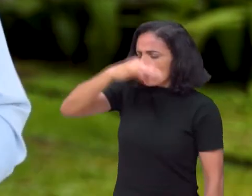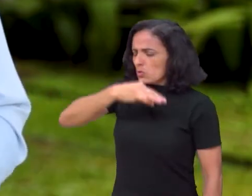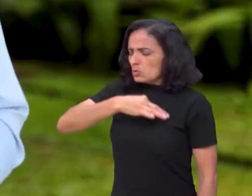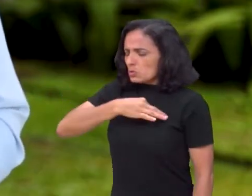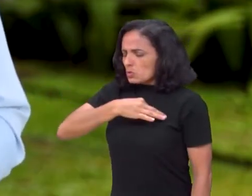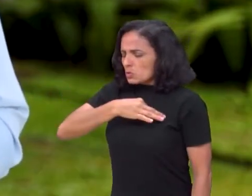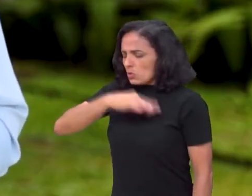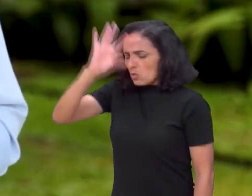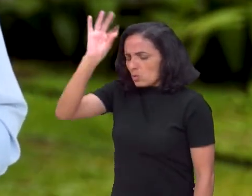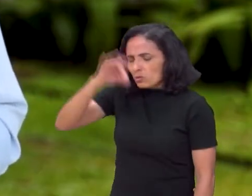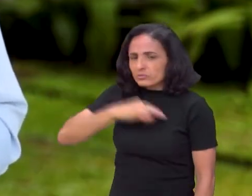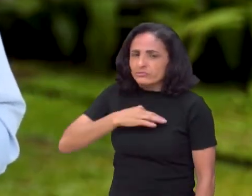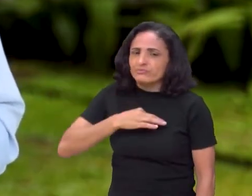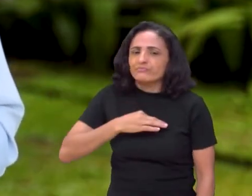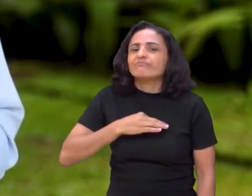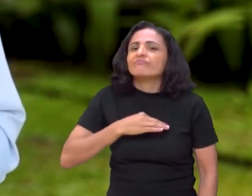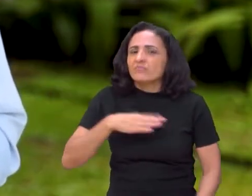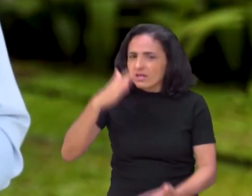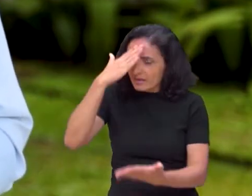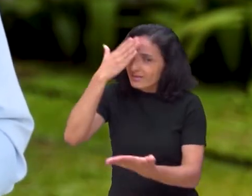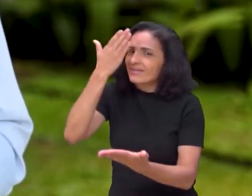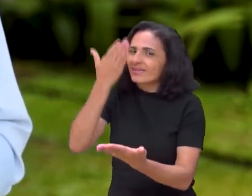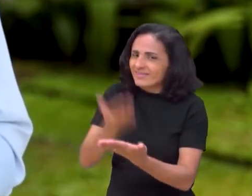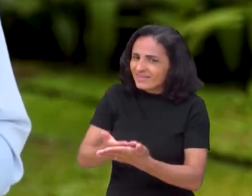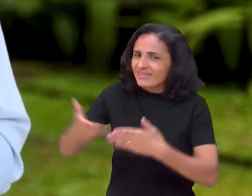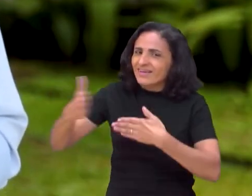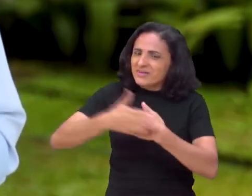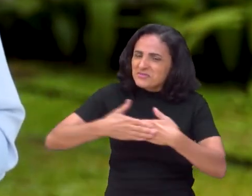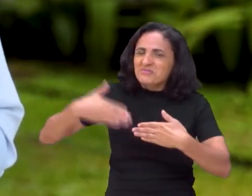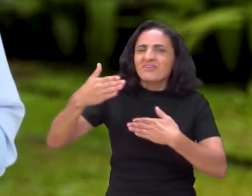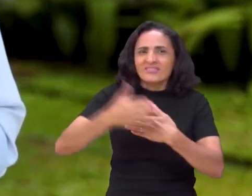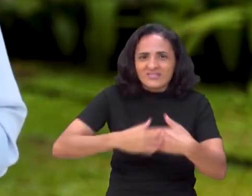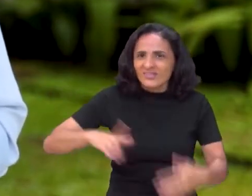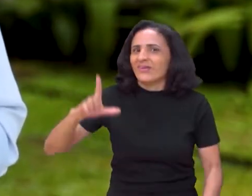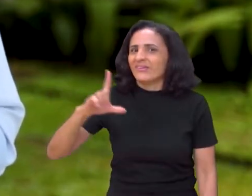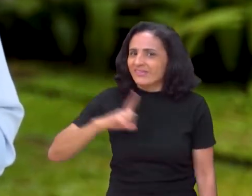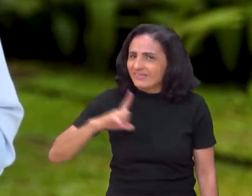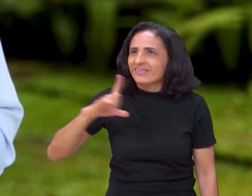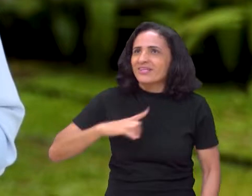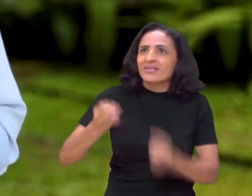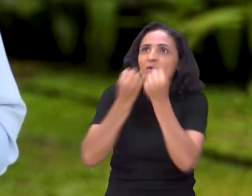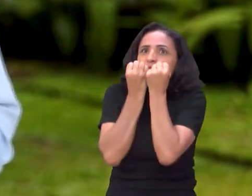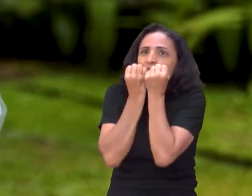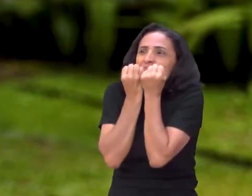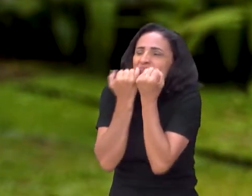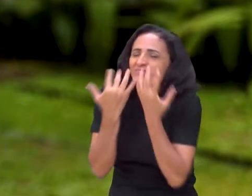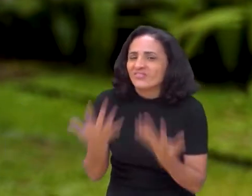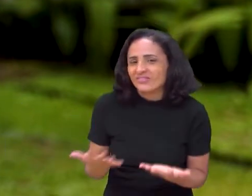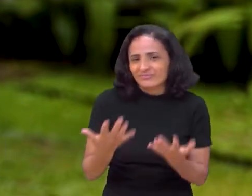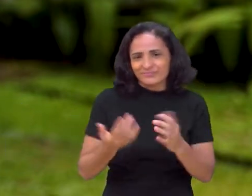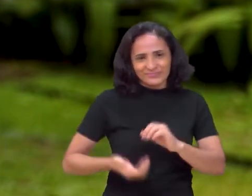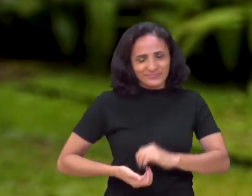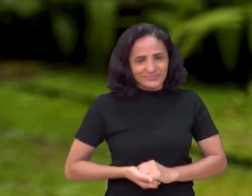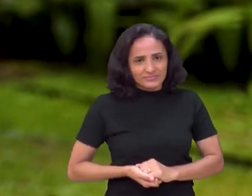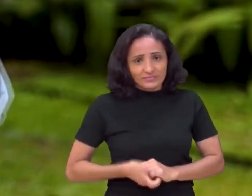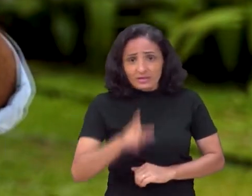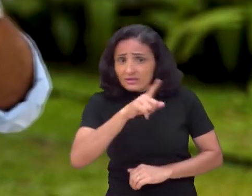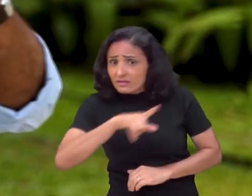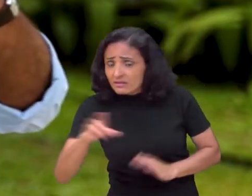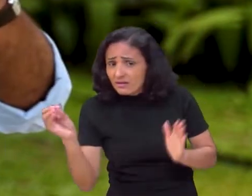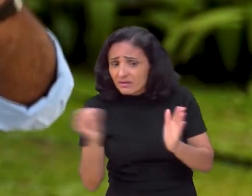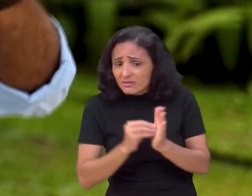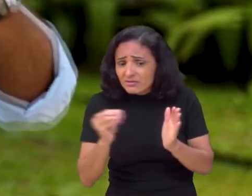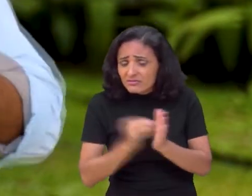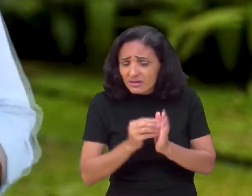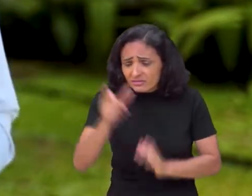salvação, tenha certeza, consolo não falta nos braços do Espírito Santo. Talvez o consolo falte nos